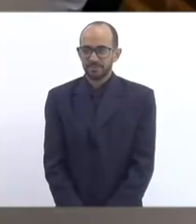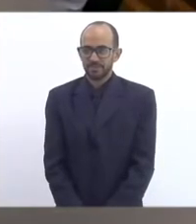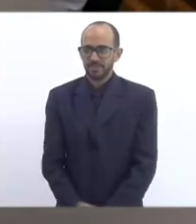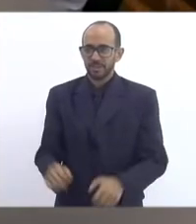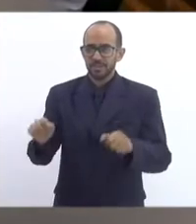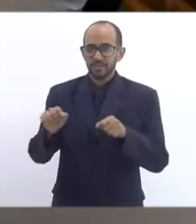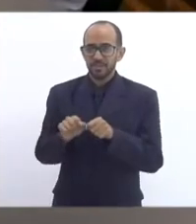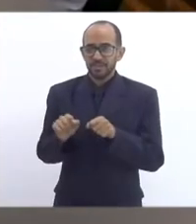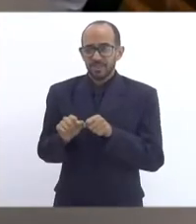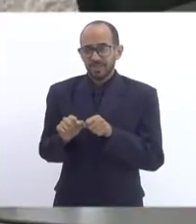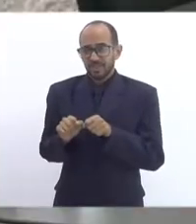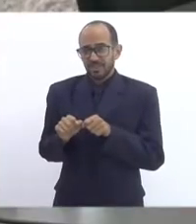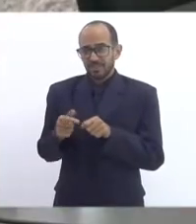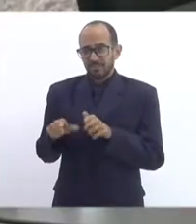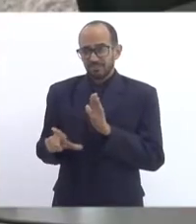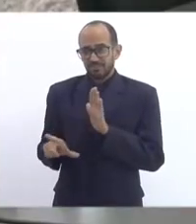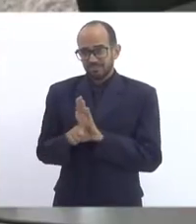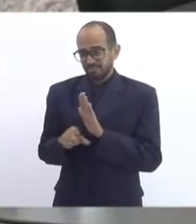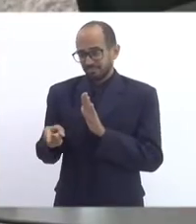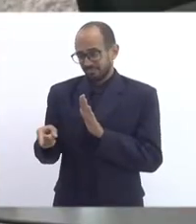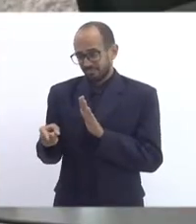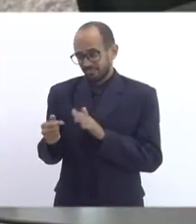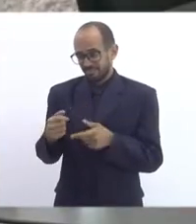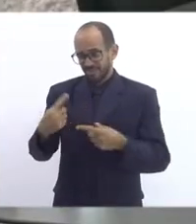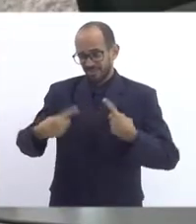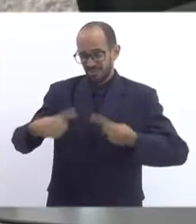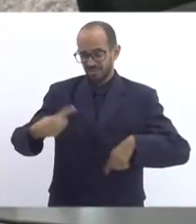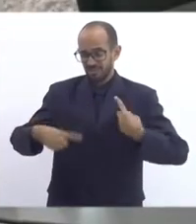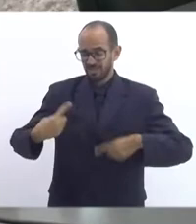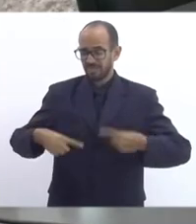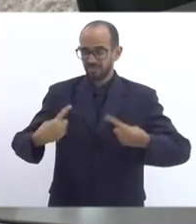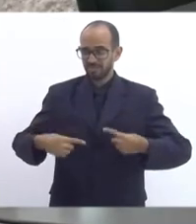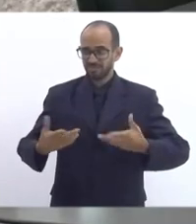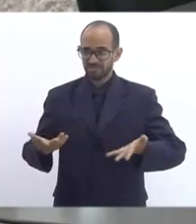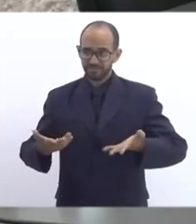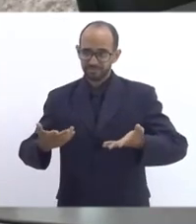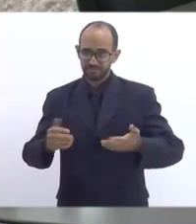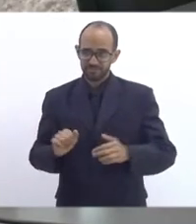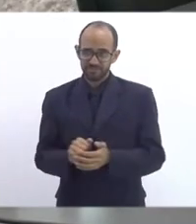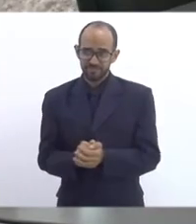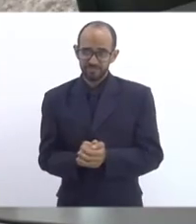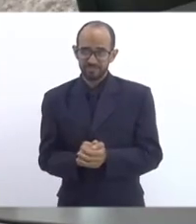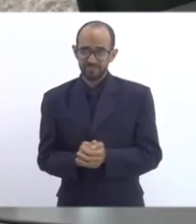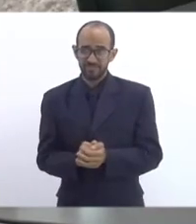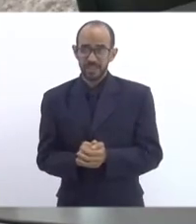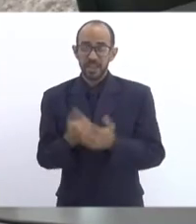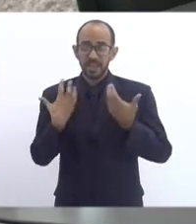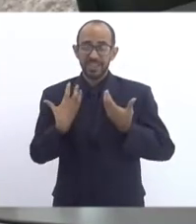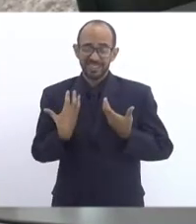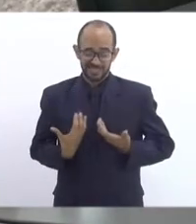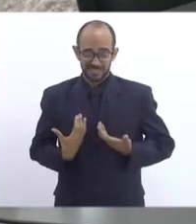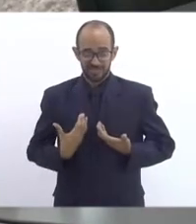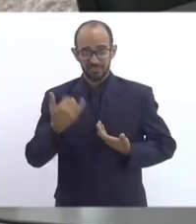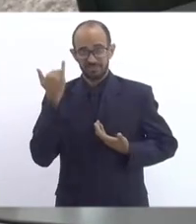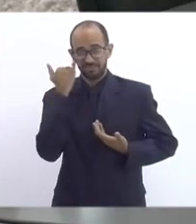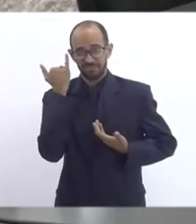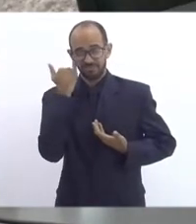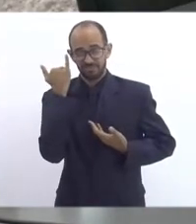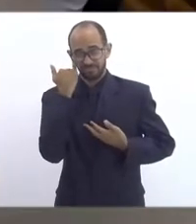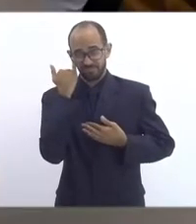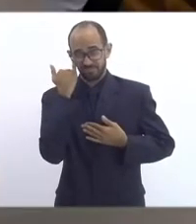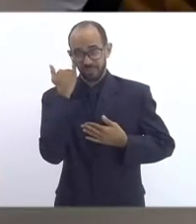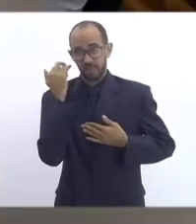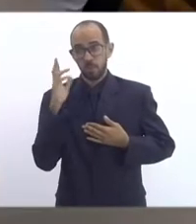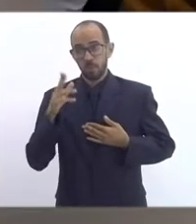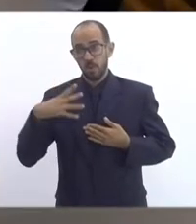questão, trazer essa politização num processo, acho não tão... Cabe. Não é mesmo. Cansa, preguiçoso. Já, adelante, igual meu